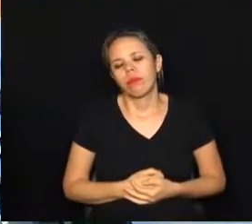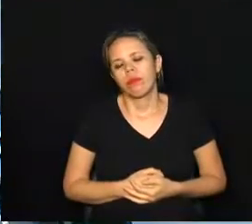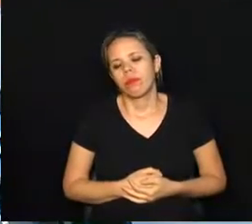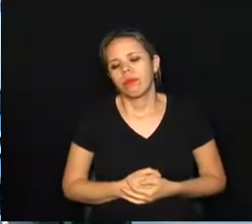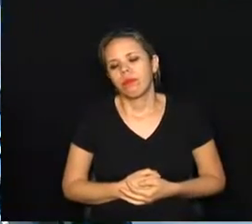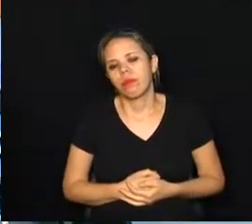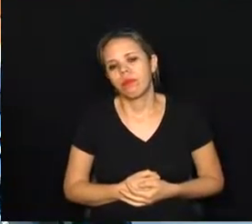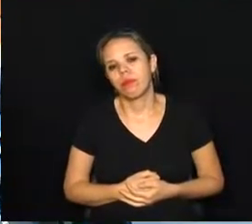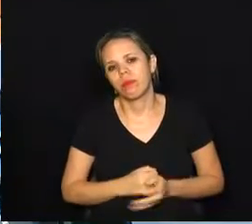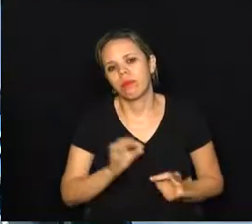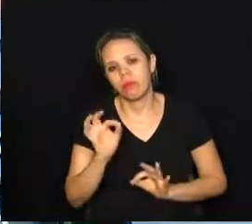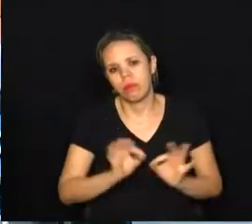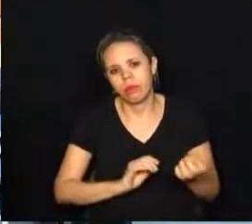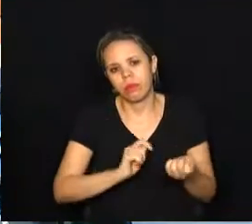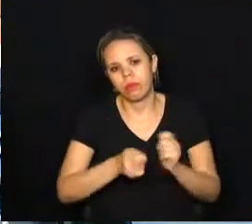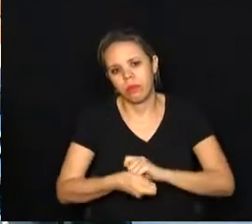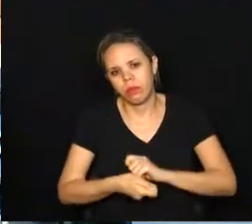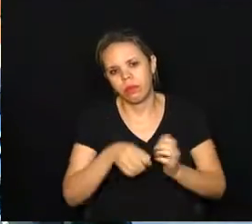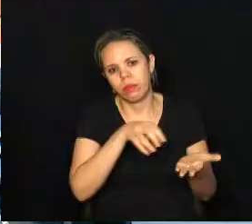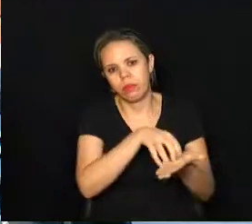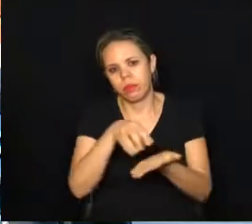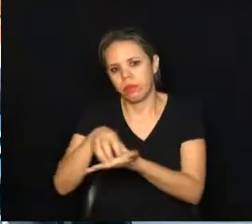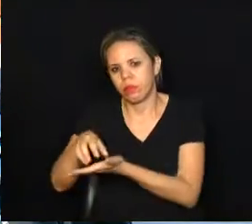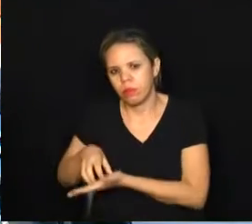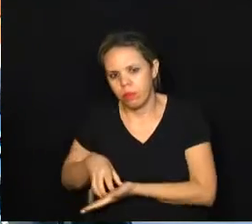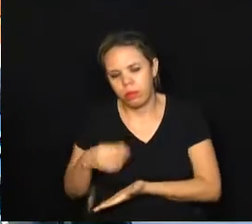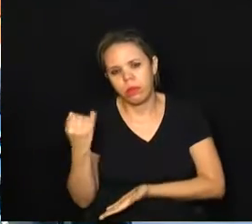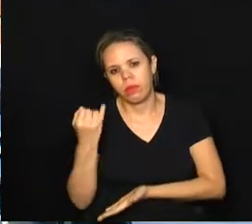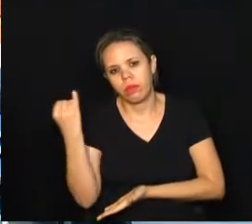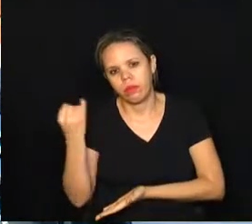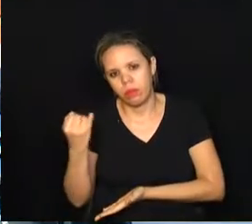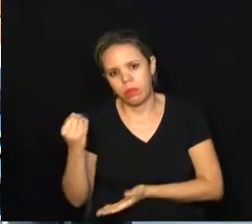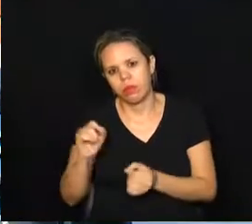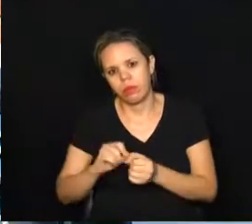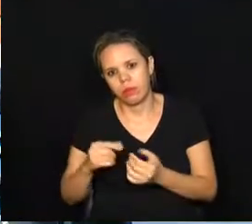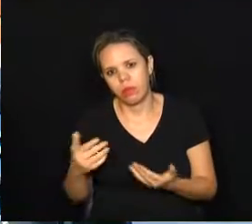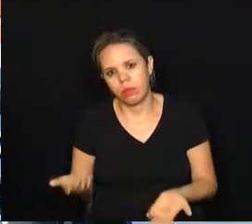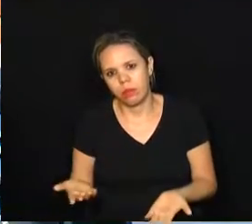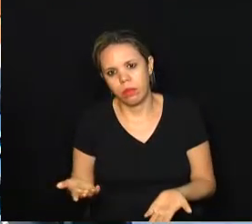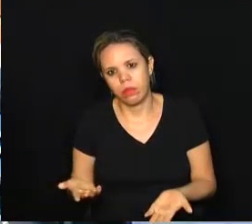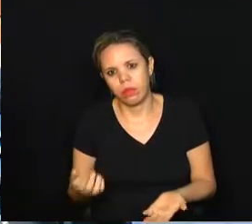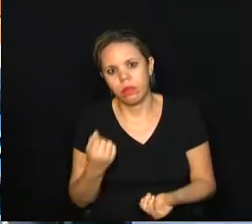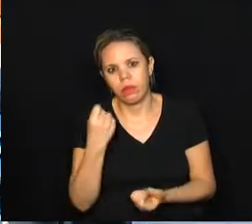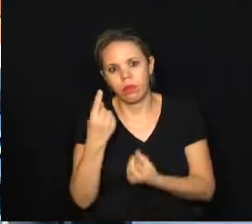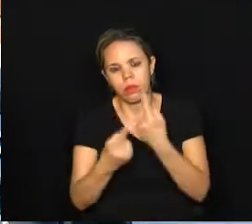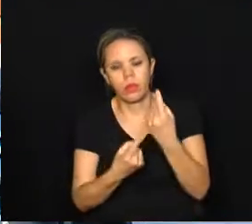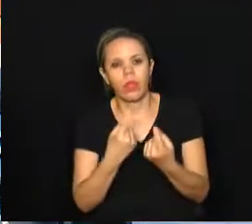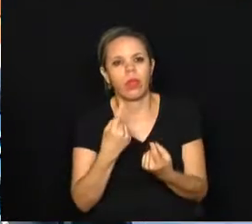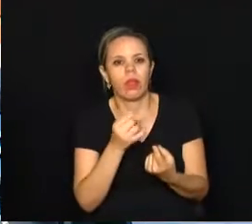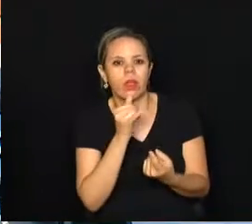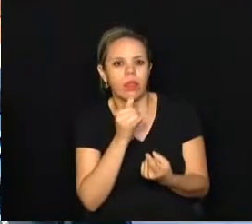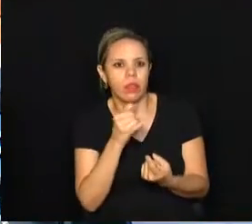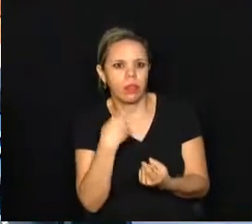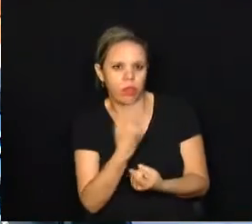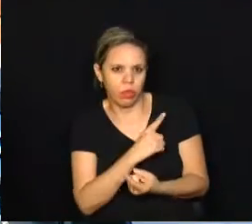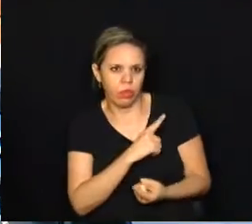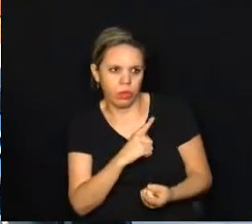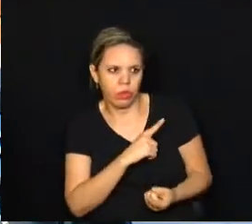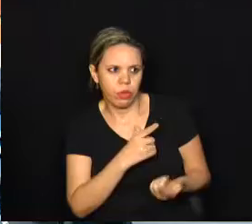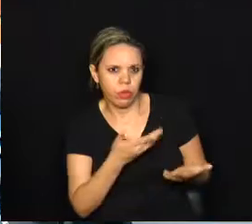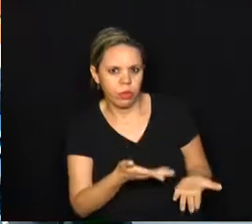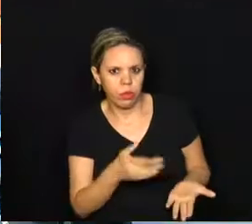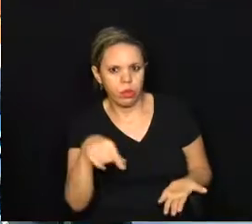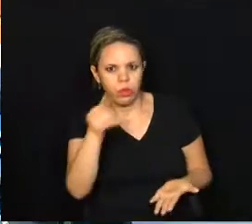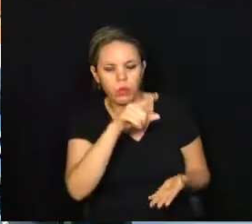essa regulação da rede, tudo que é importante que seja feita. E eventualmente alguns casos que a gente tem, que